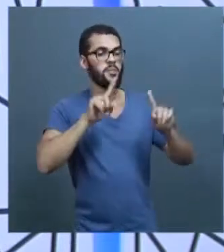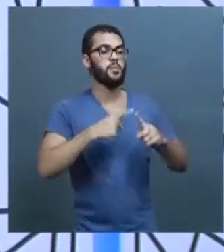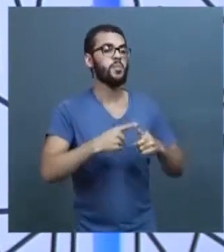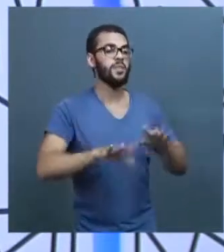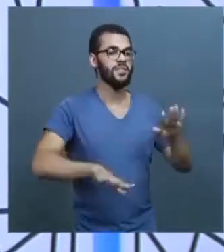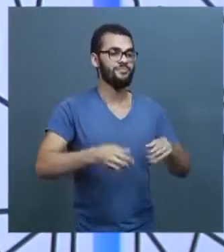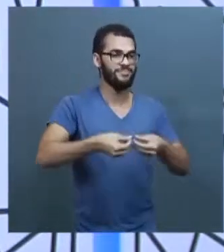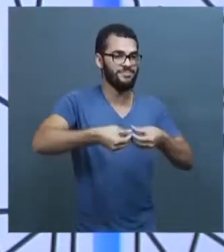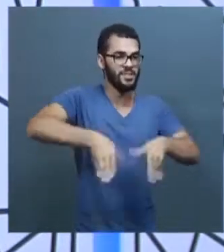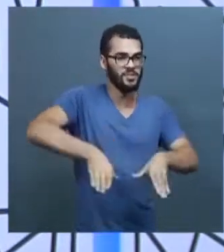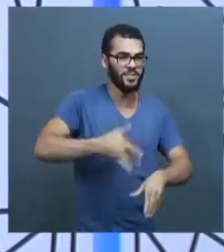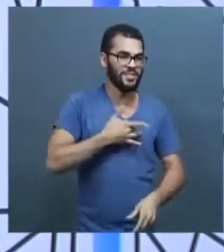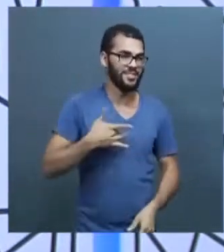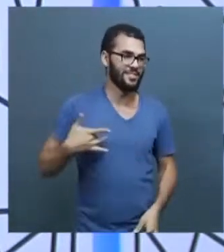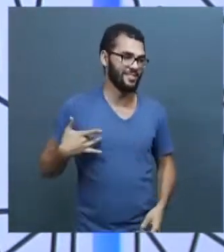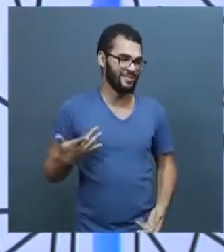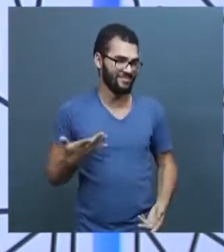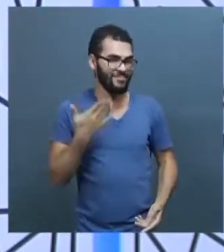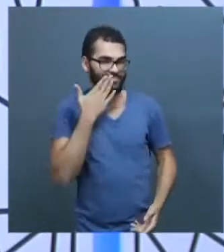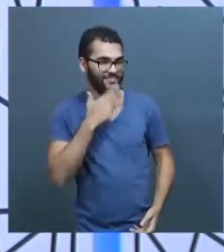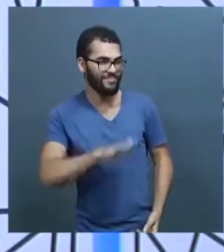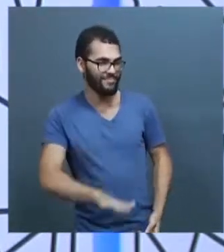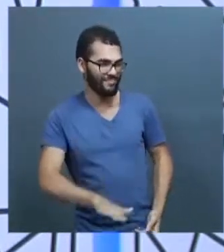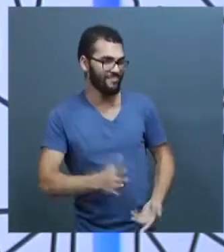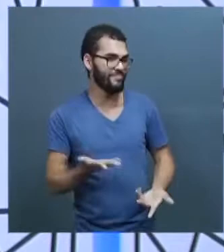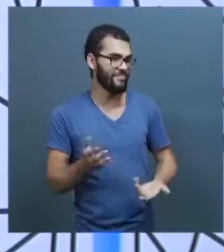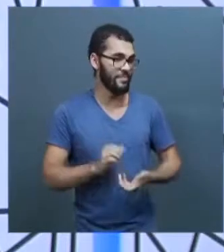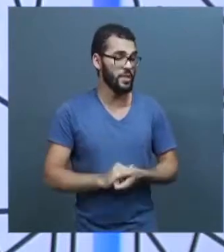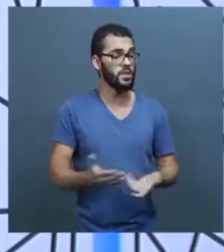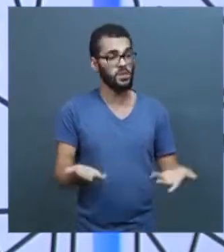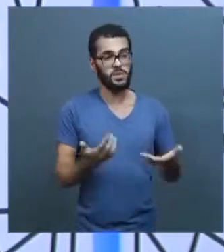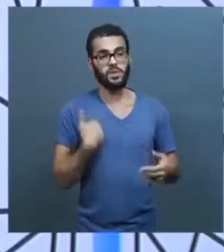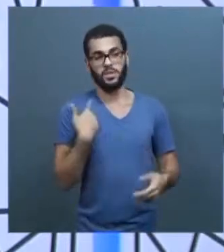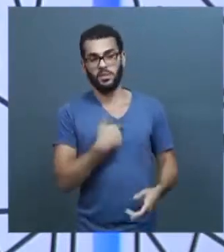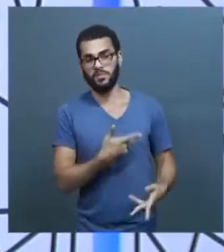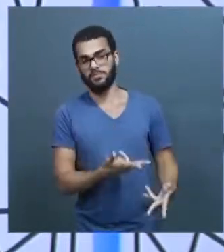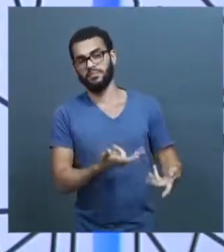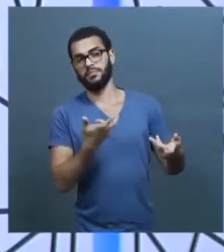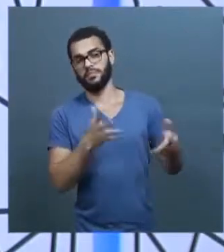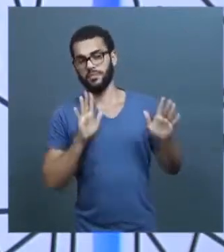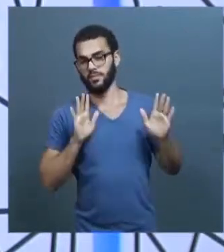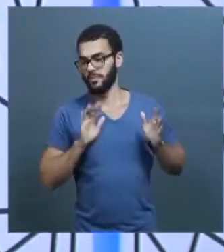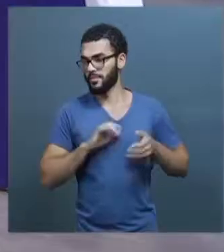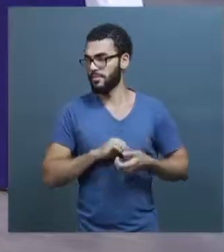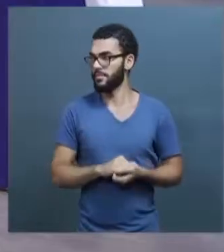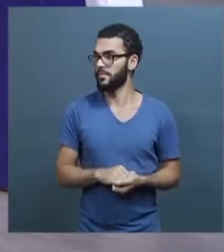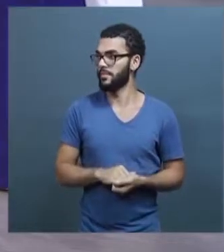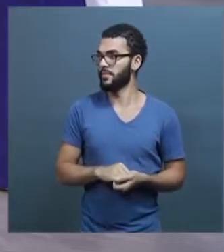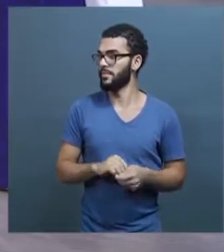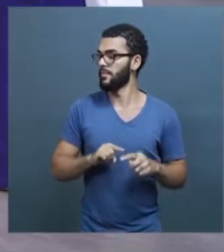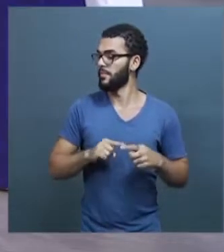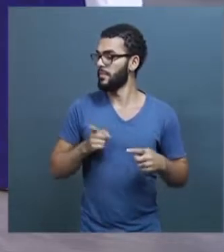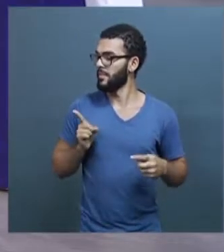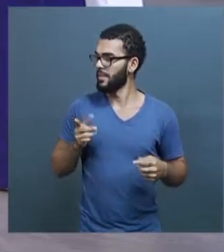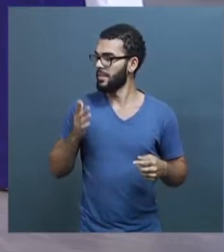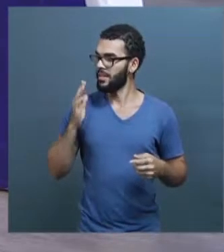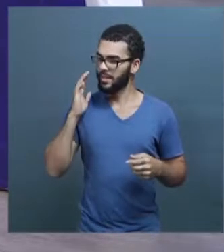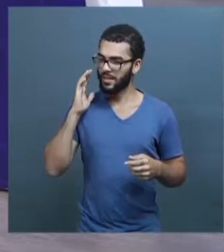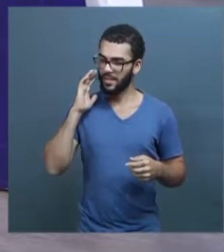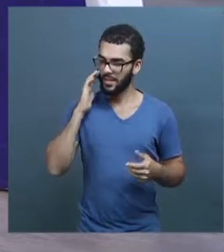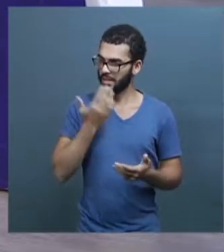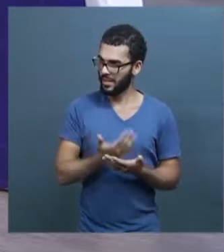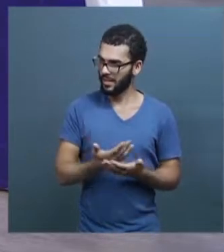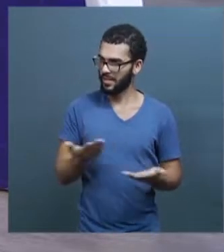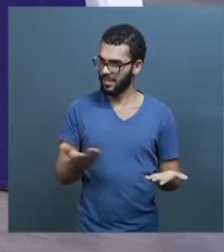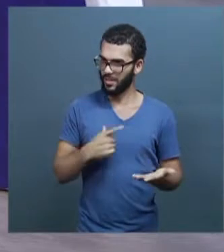das nossas crianças. E hoje em dia vemos isso com clareza, né? Então você acredita que agora, por abranger também as